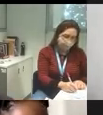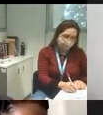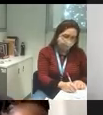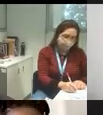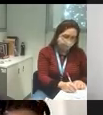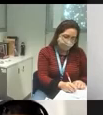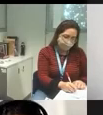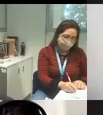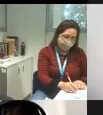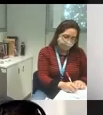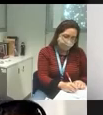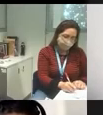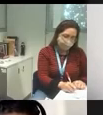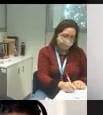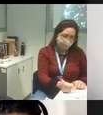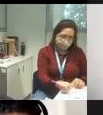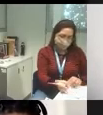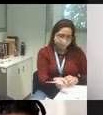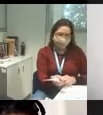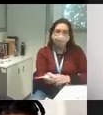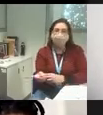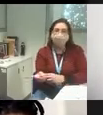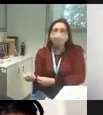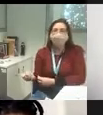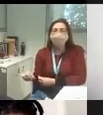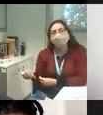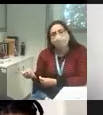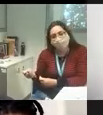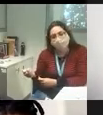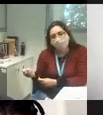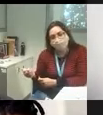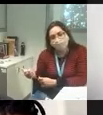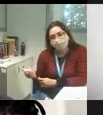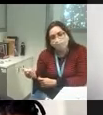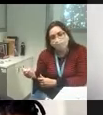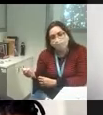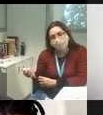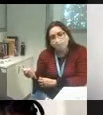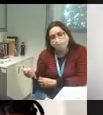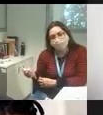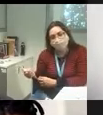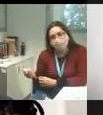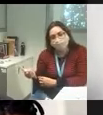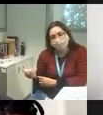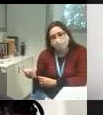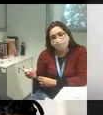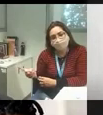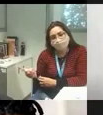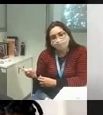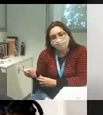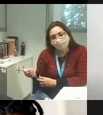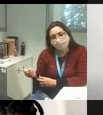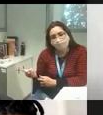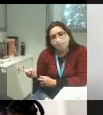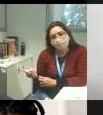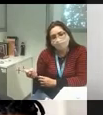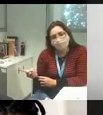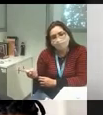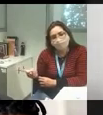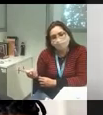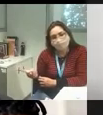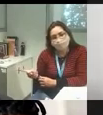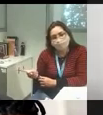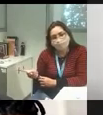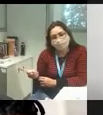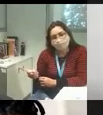sempre inventar a roda. Né? Aproveitar muitos equipamentos que já existem, estão abandonados, estão fechados e que podem